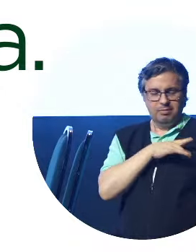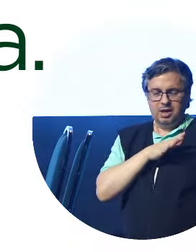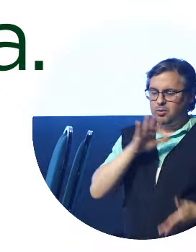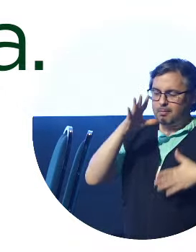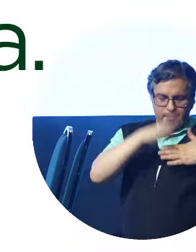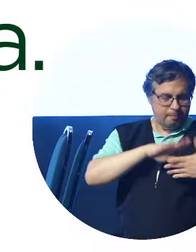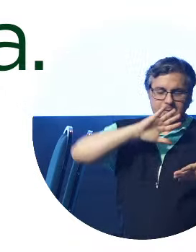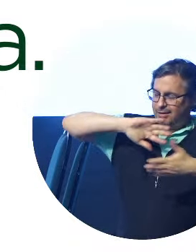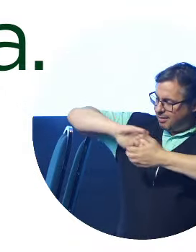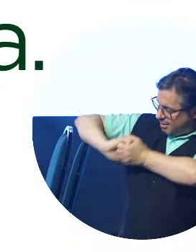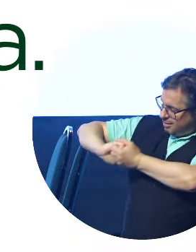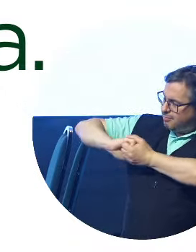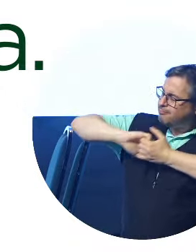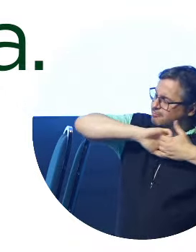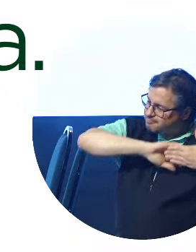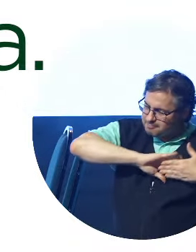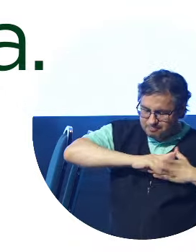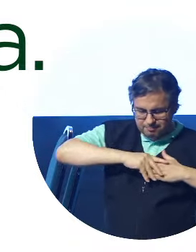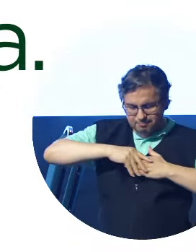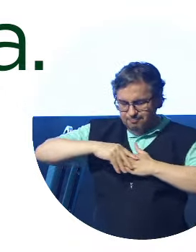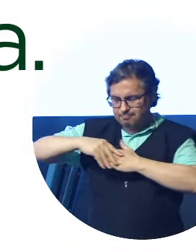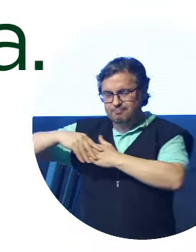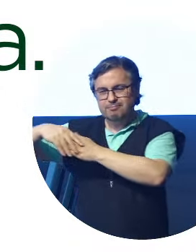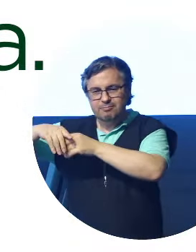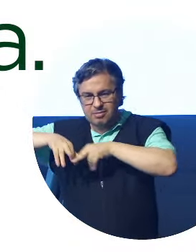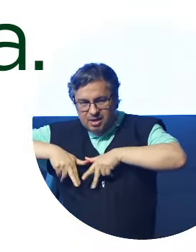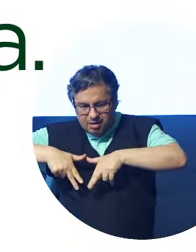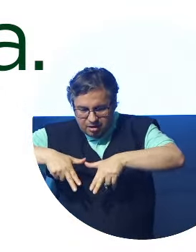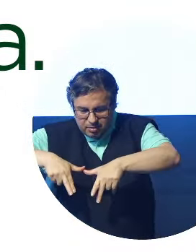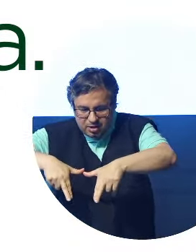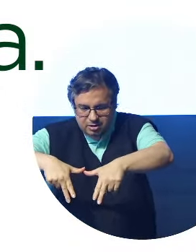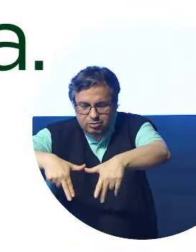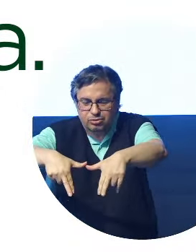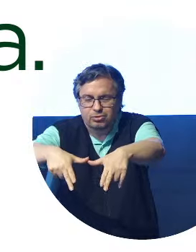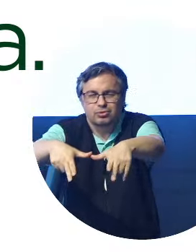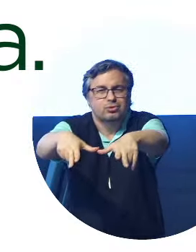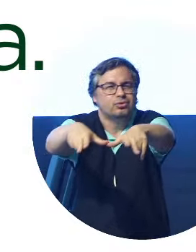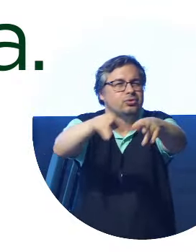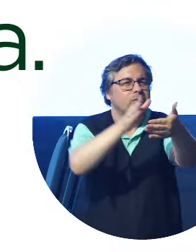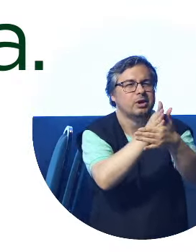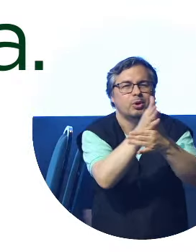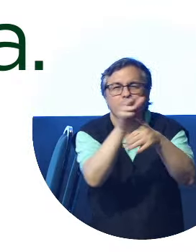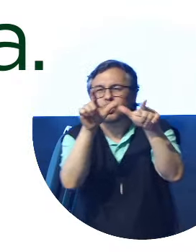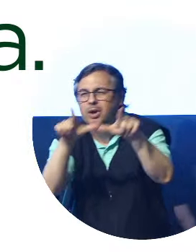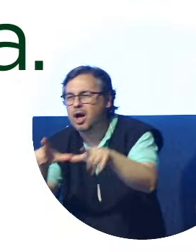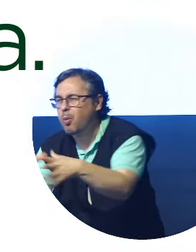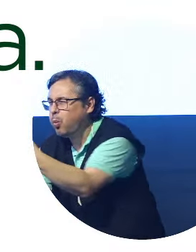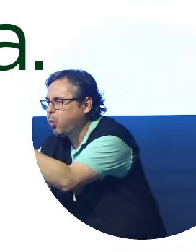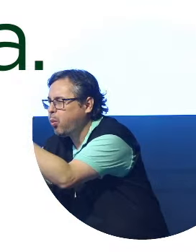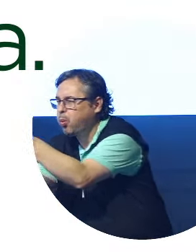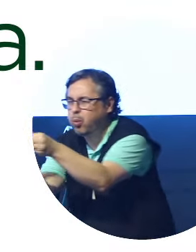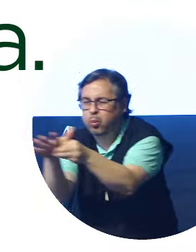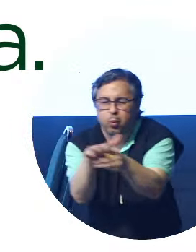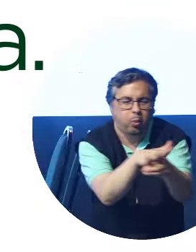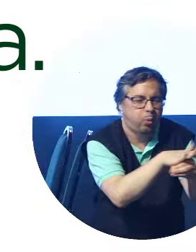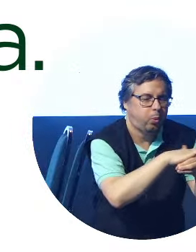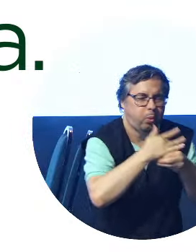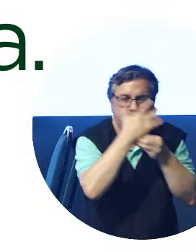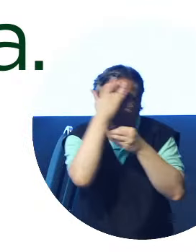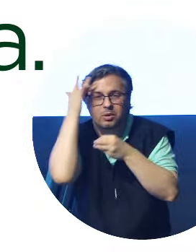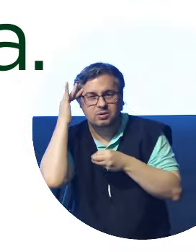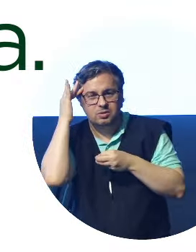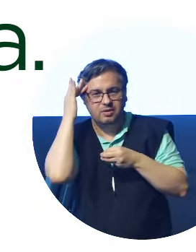essa pessoa e eles foram caminhando e chegaram em um lugar onde tinha muitas pessoas. E quando ele chegou aqui nesta